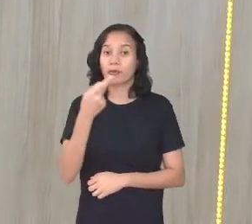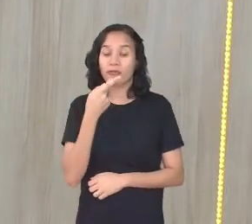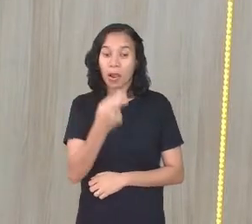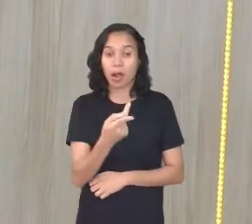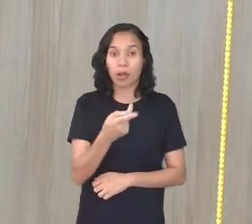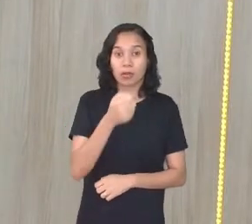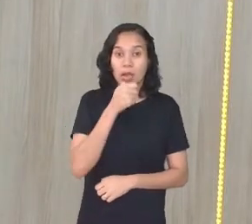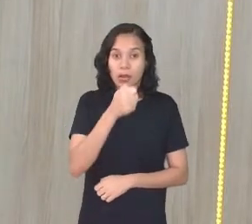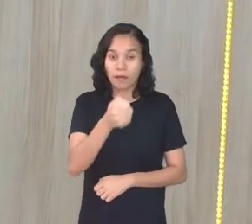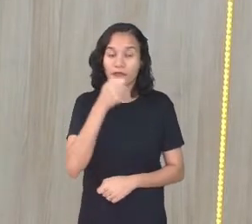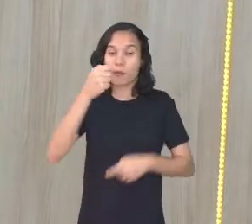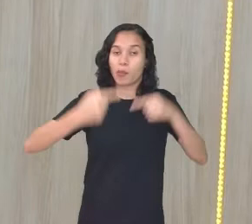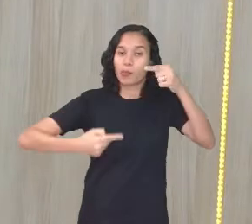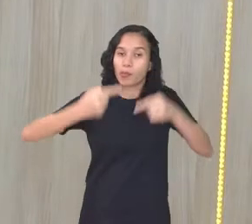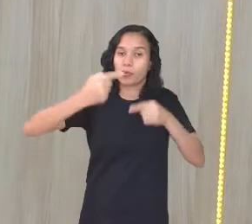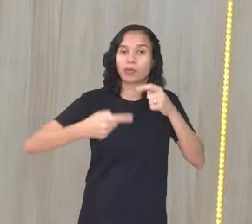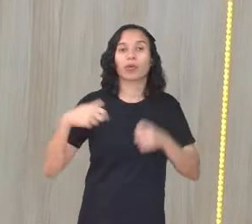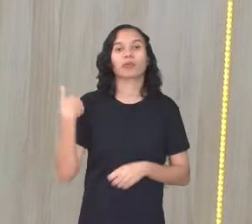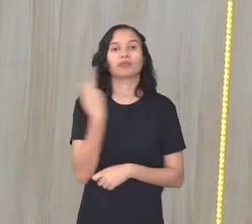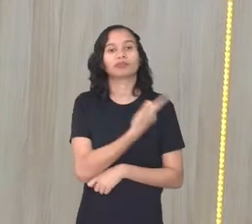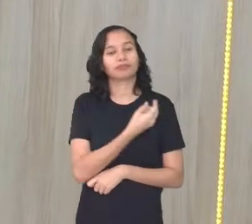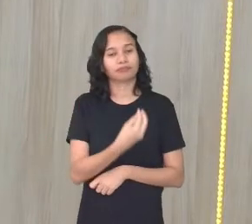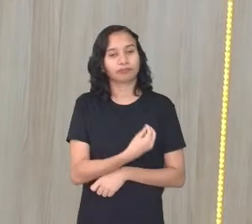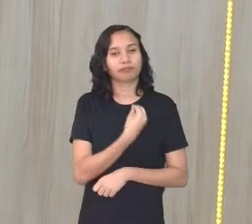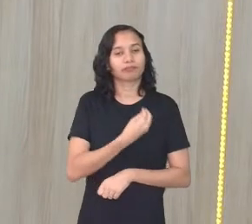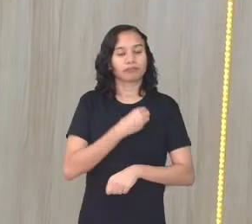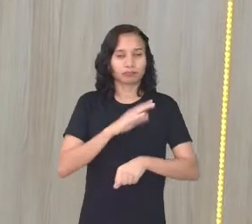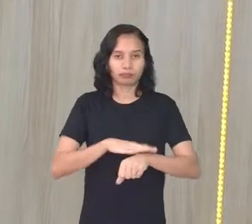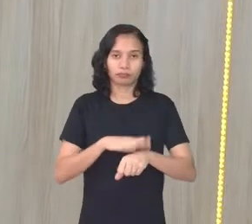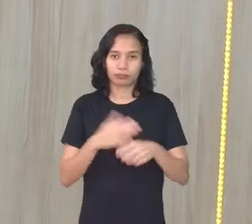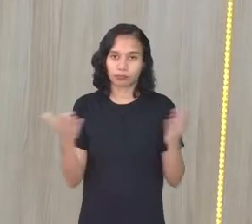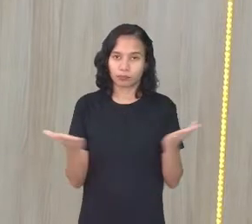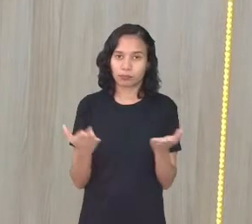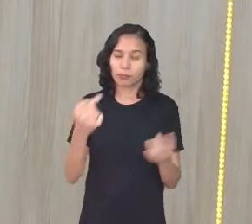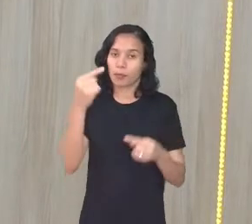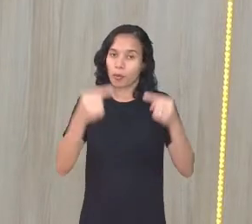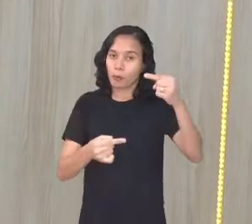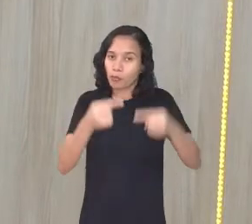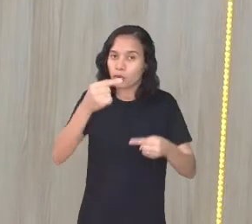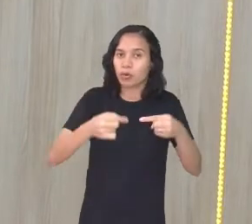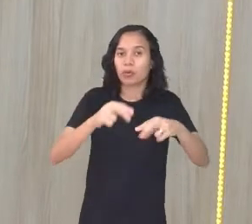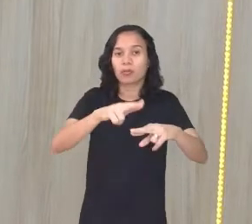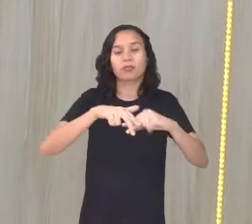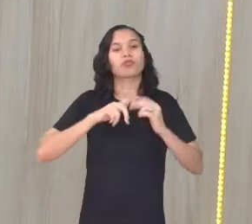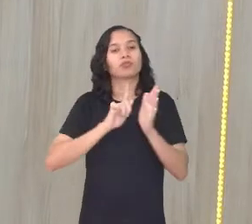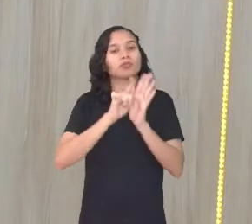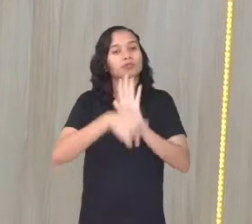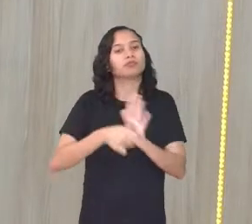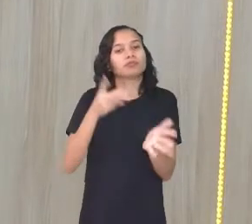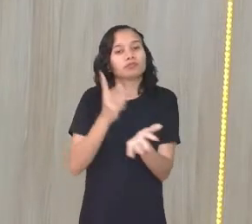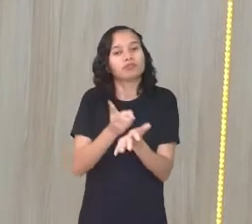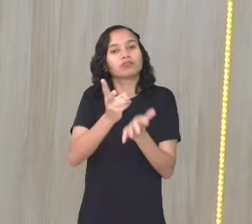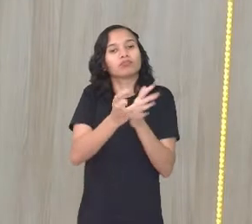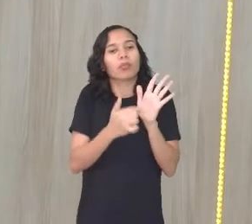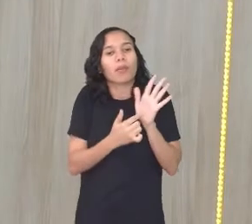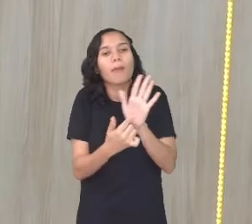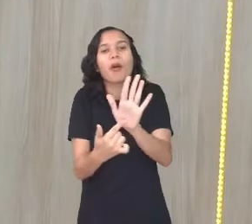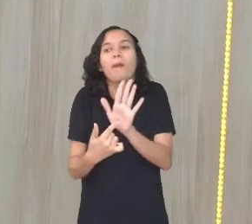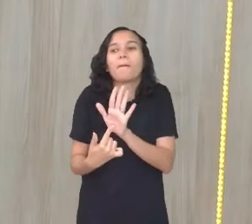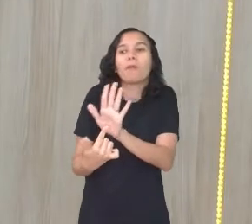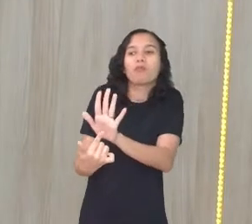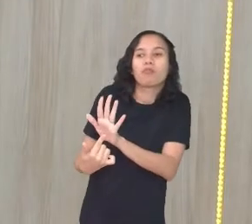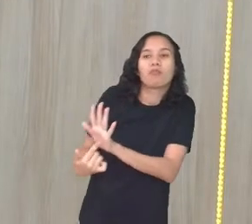está vivendo nesse tempo, né, de política, e esses gêneros sempre estão aparecendo para a